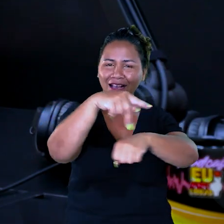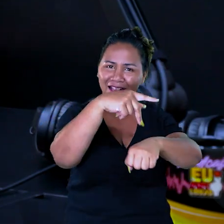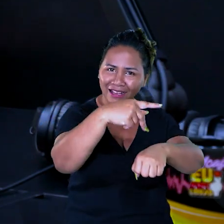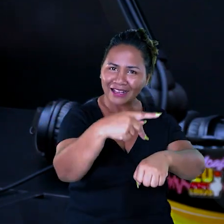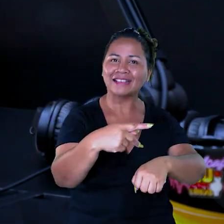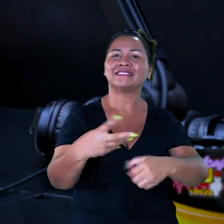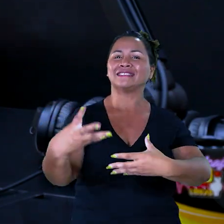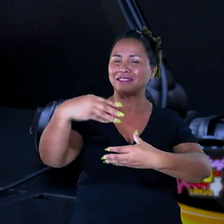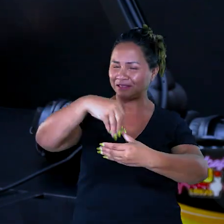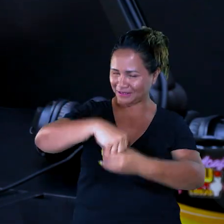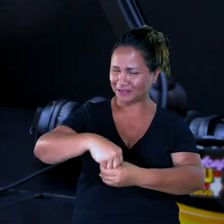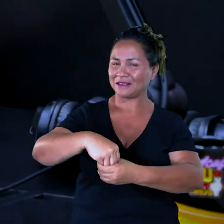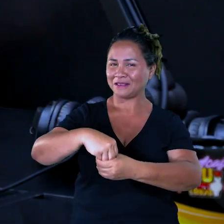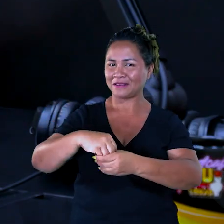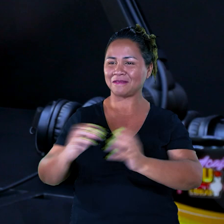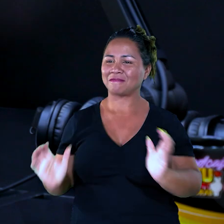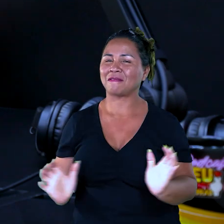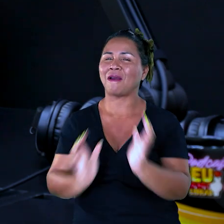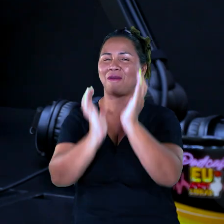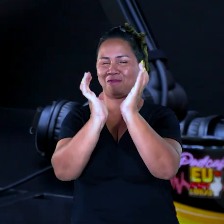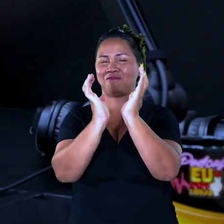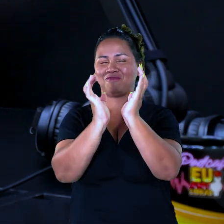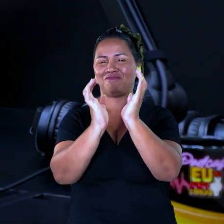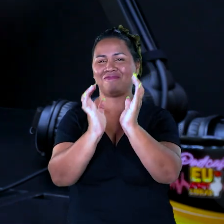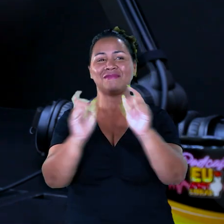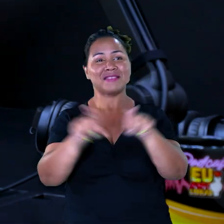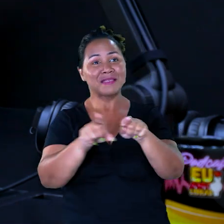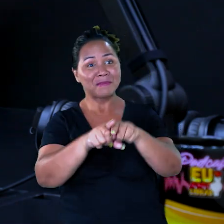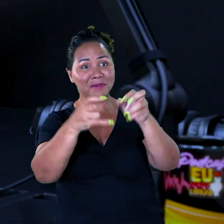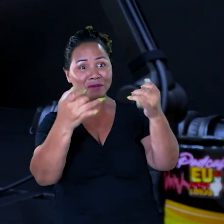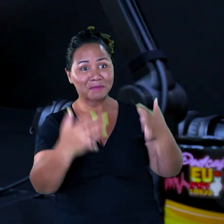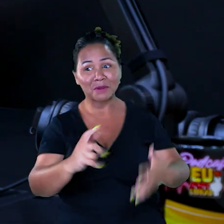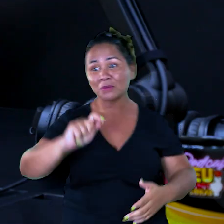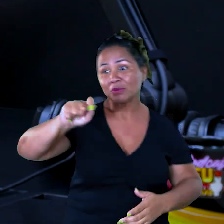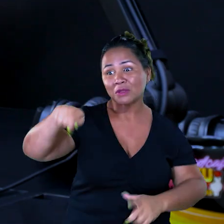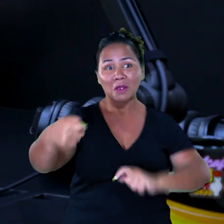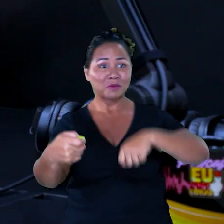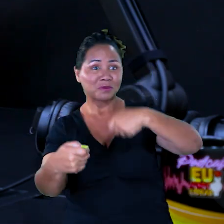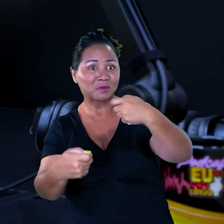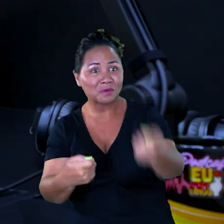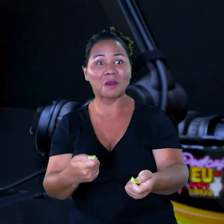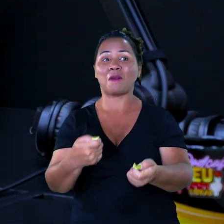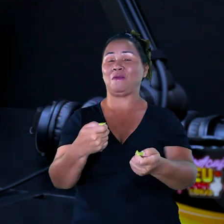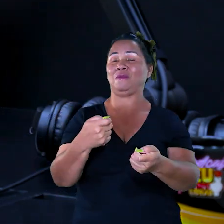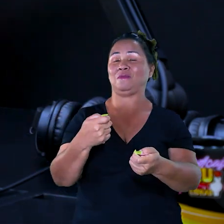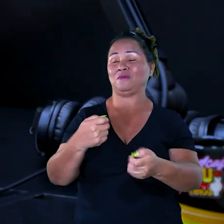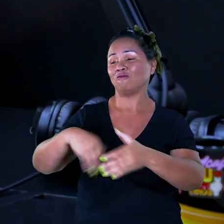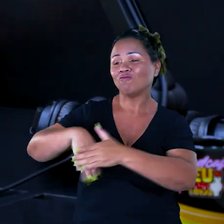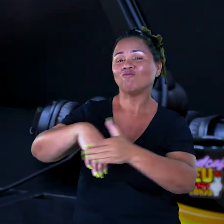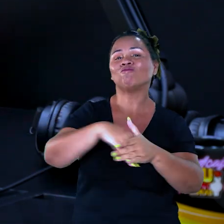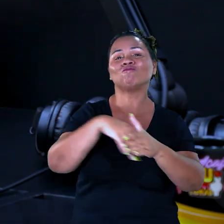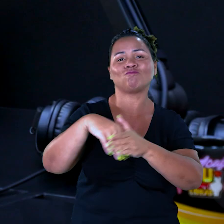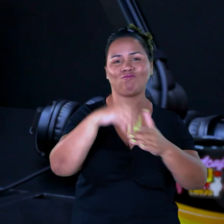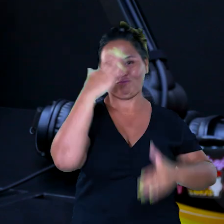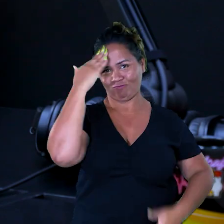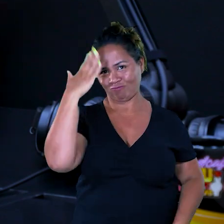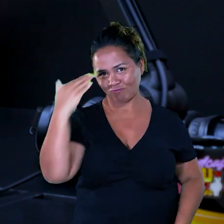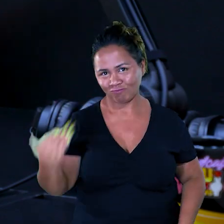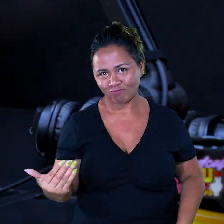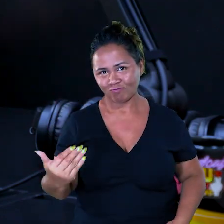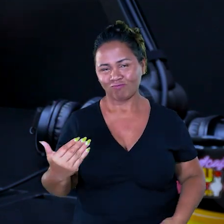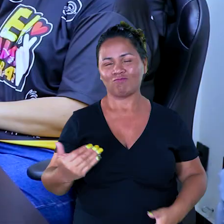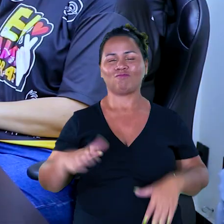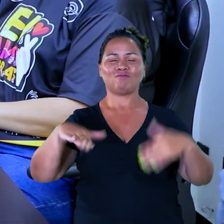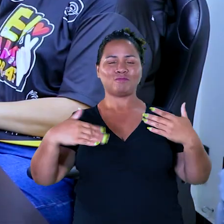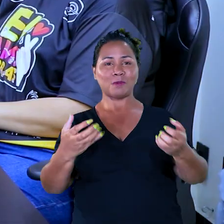parte porque assim, Da por exemplo, Copa do Copa. Mundo, todo mundo tá envolvido, todo mundo sabe, e eles sabem também, né? Então, você vai trabalhar essa questão da língua